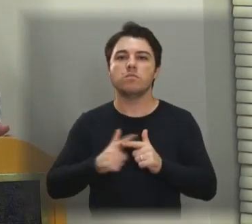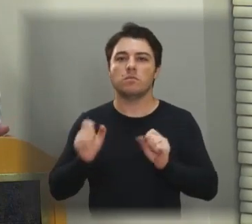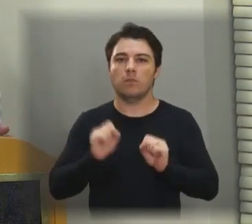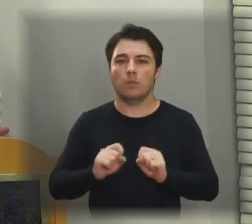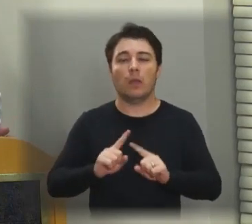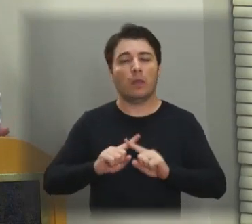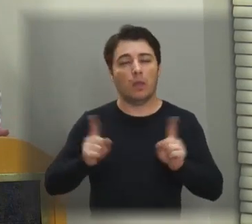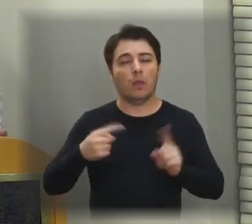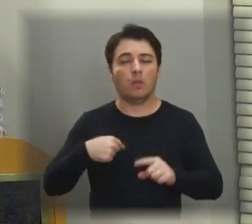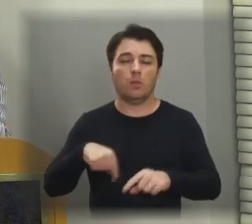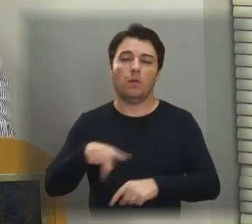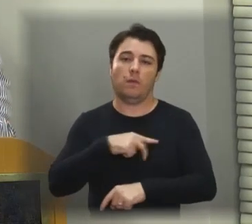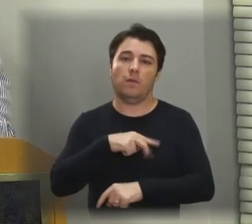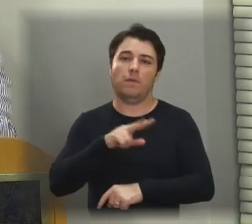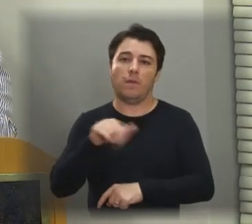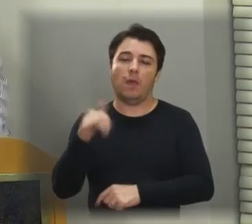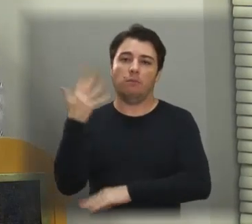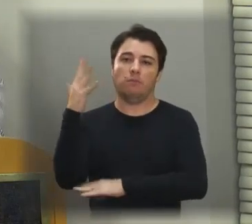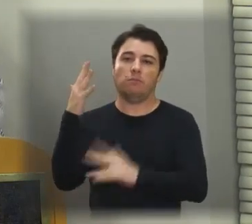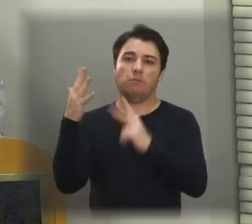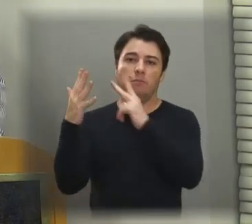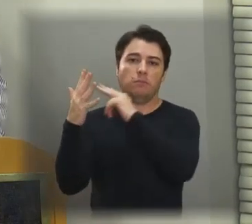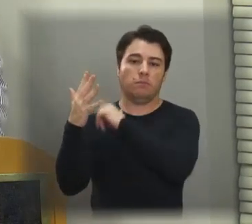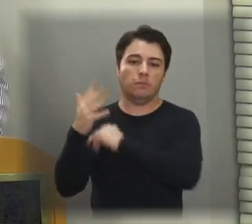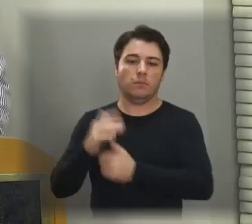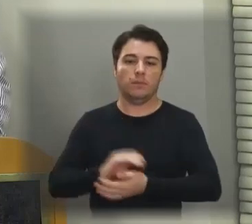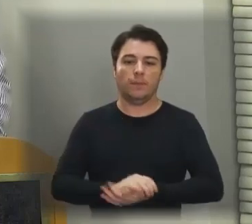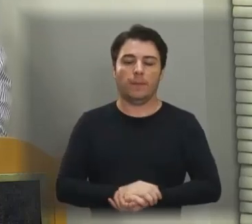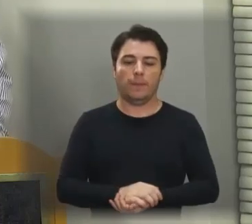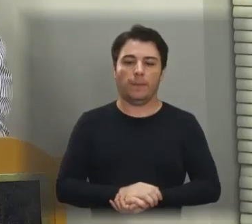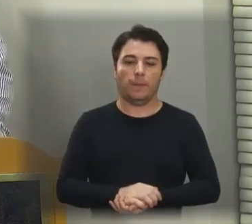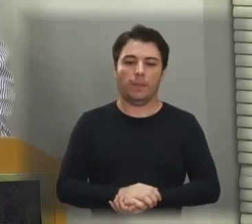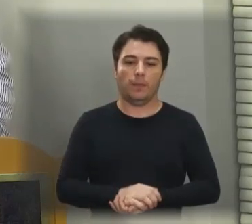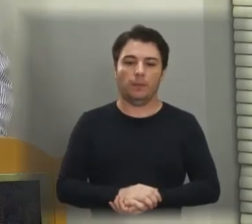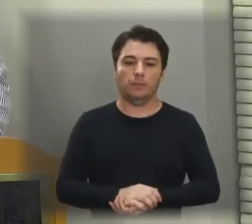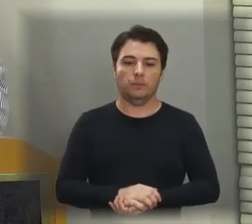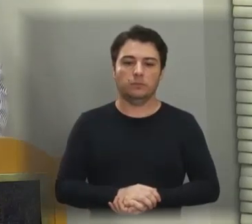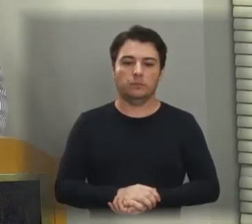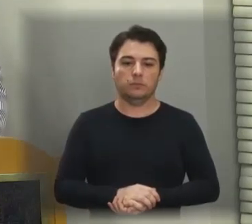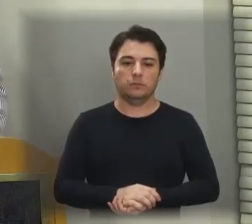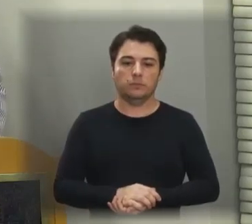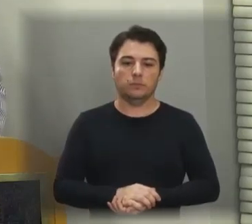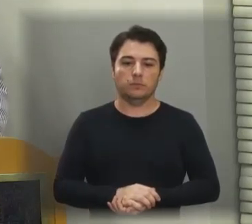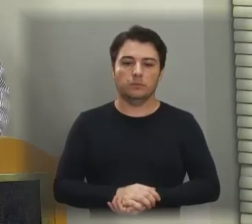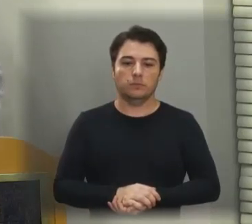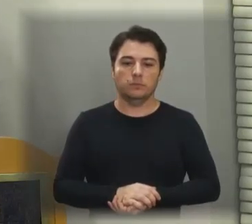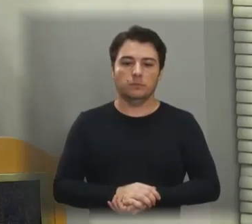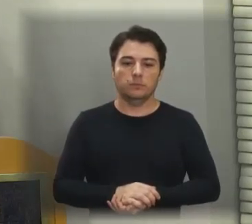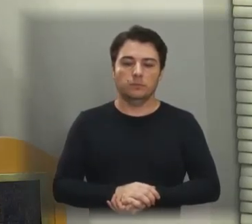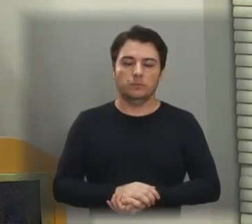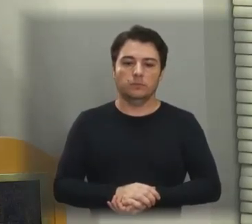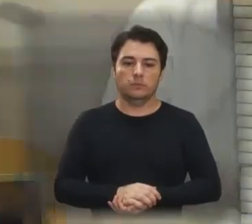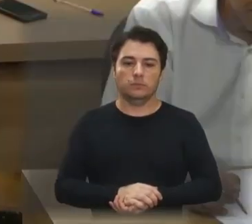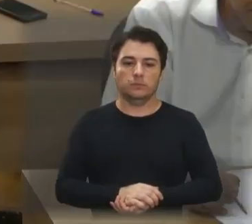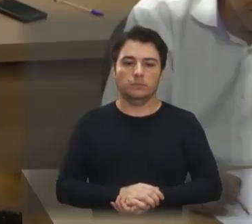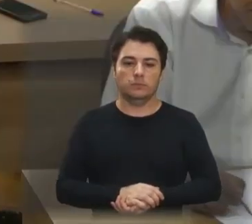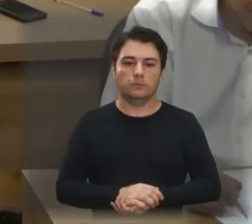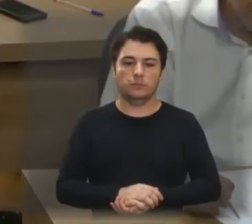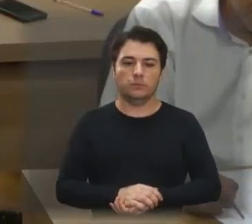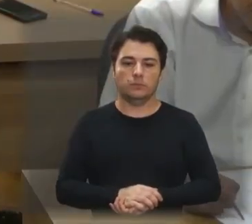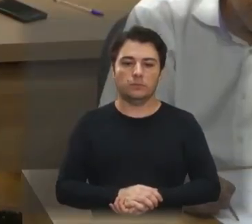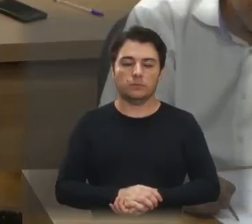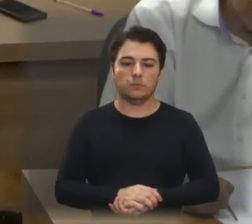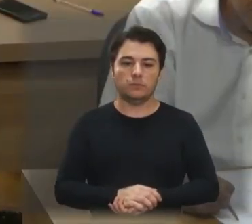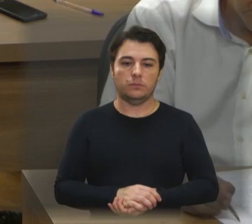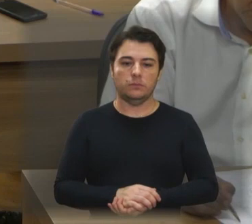faz a porta Ah pois não ligar André Drena e acho legal a sua resposta André porque